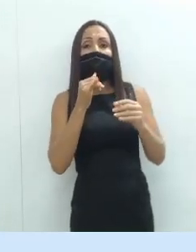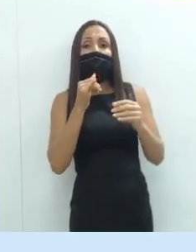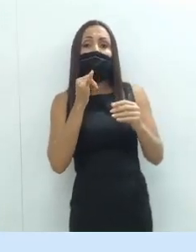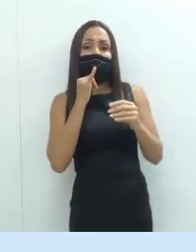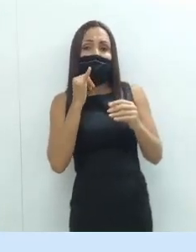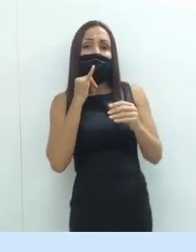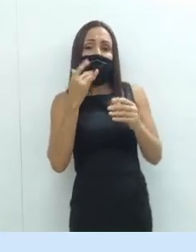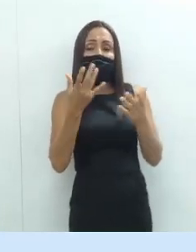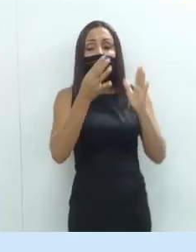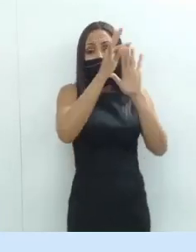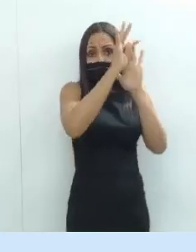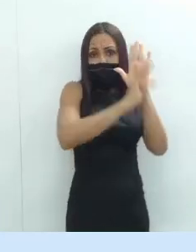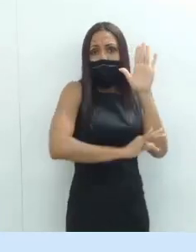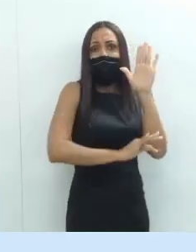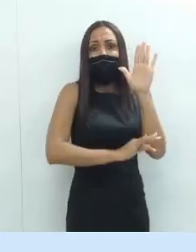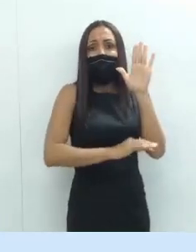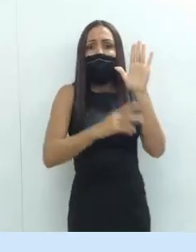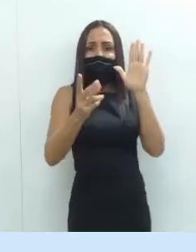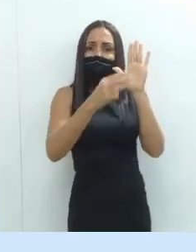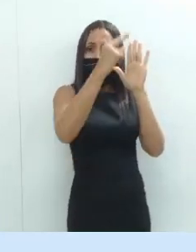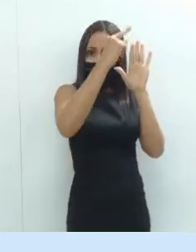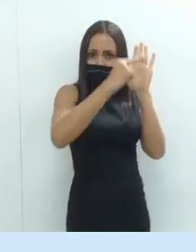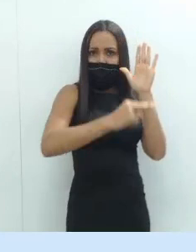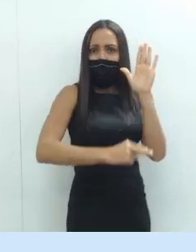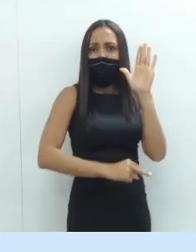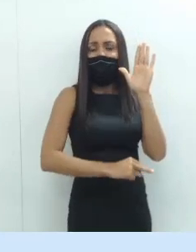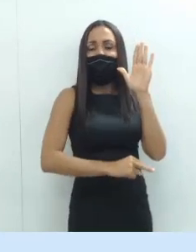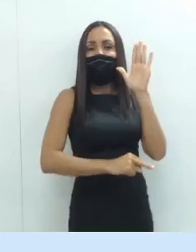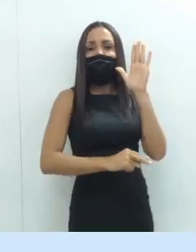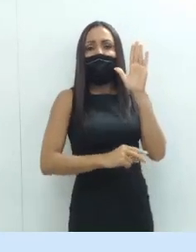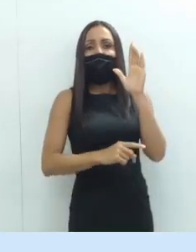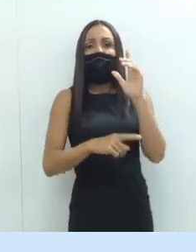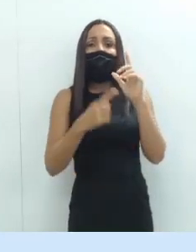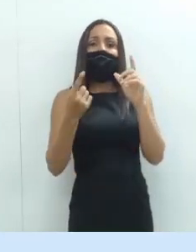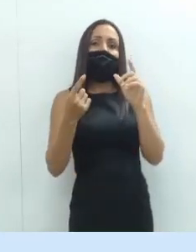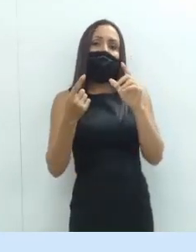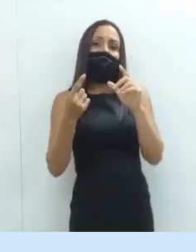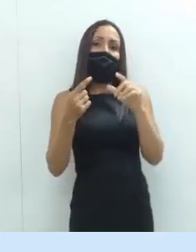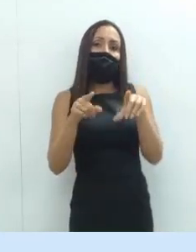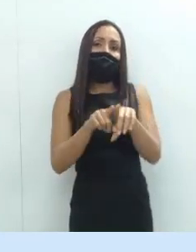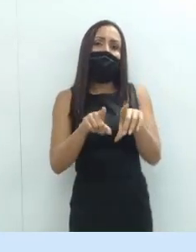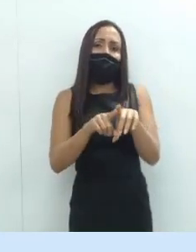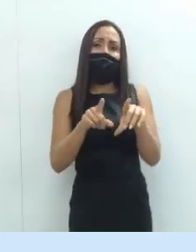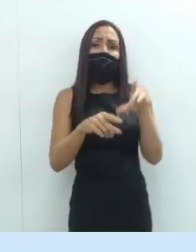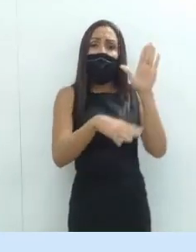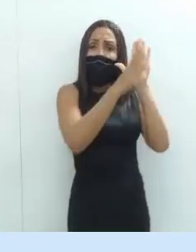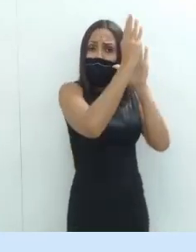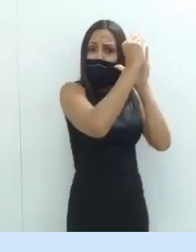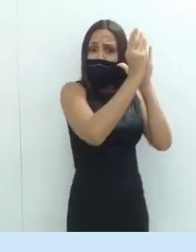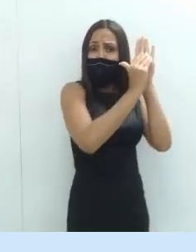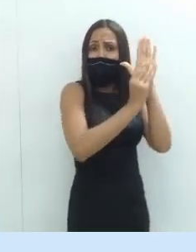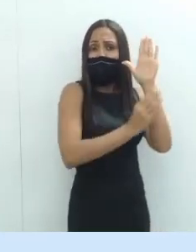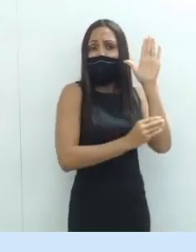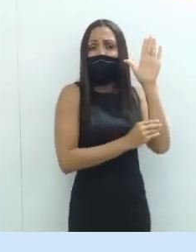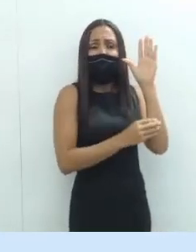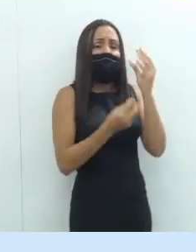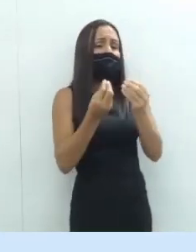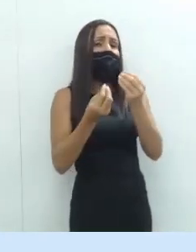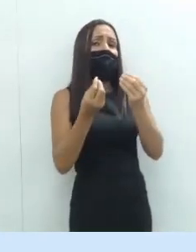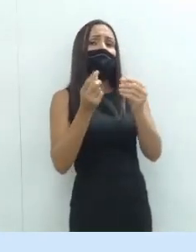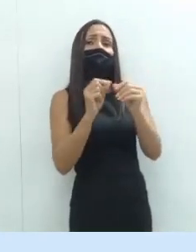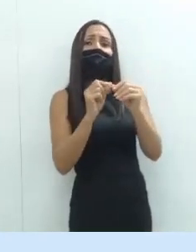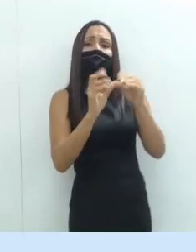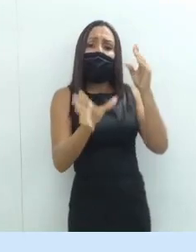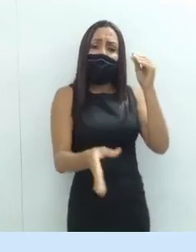trouxe um texto, a gente vai ler esse texto e eu trouxe também um modelo de como se fazer uma síntese dele,